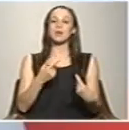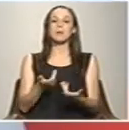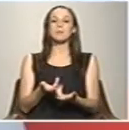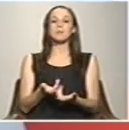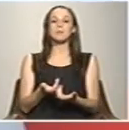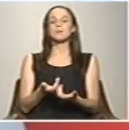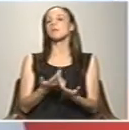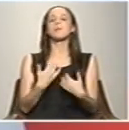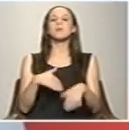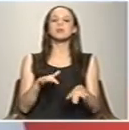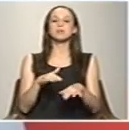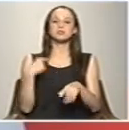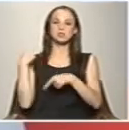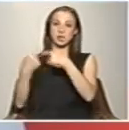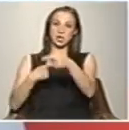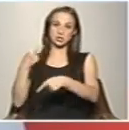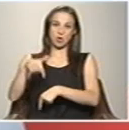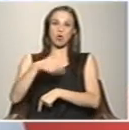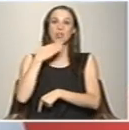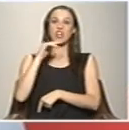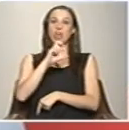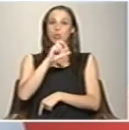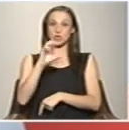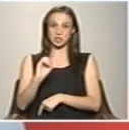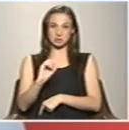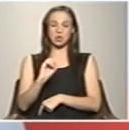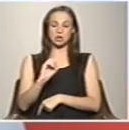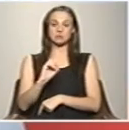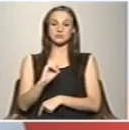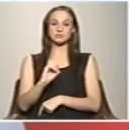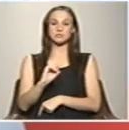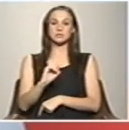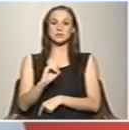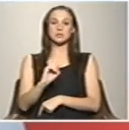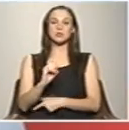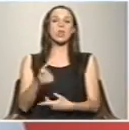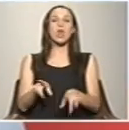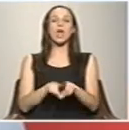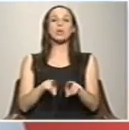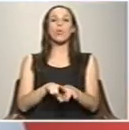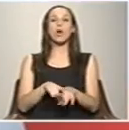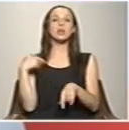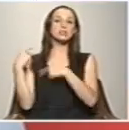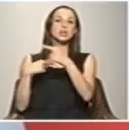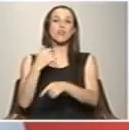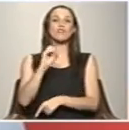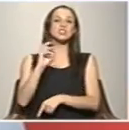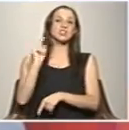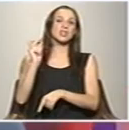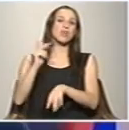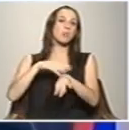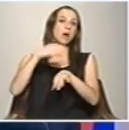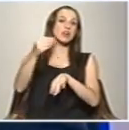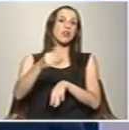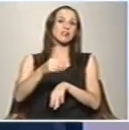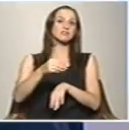a geração que hoje tem 80 anos não, é? Não será de todo parecida com a geração que daqui por 20 anos vai ter 80 anos.